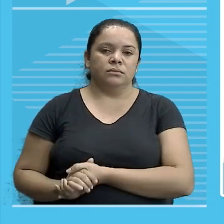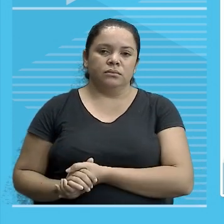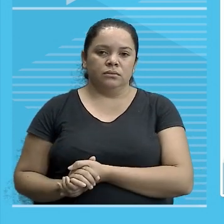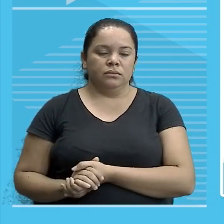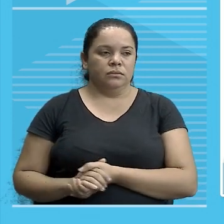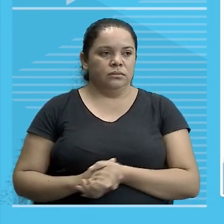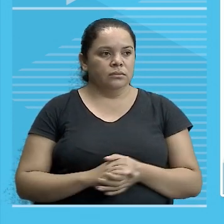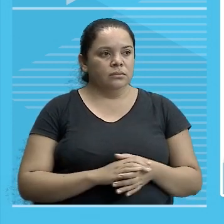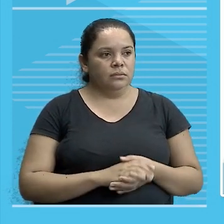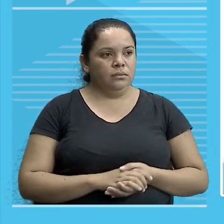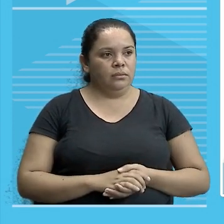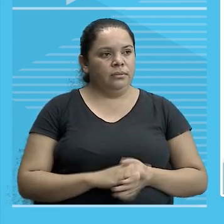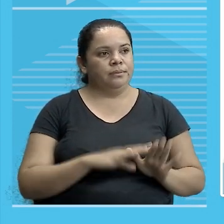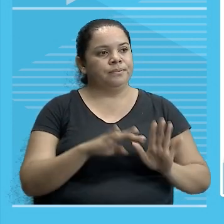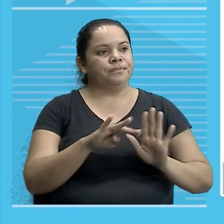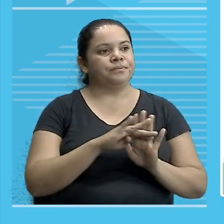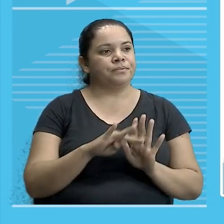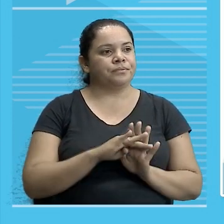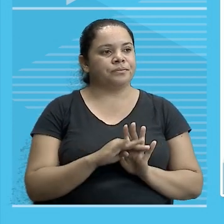divididos em